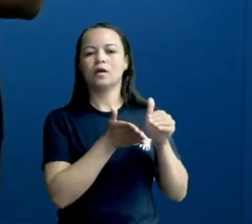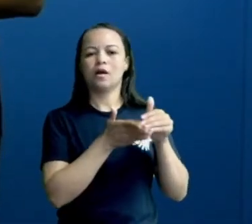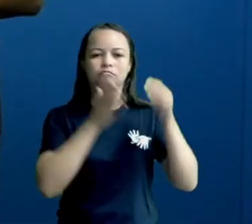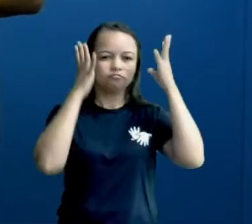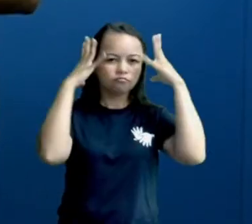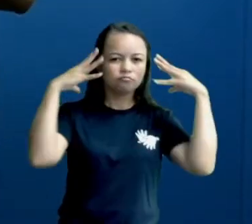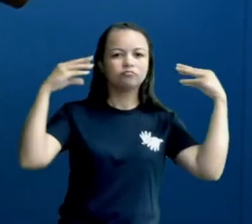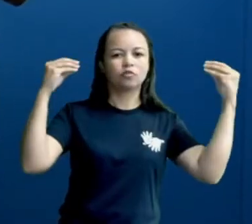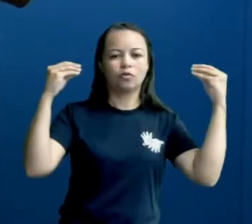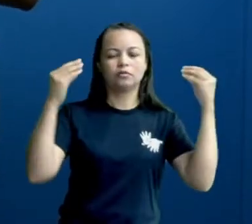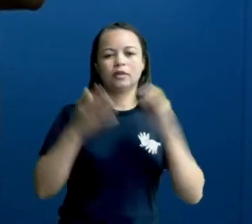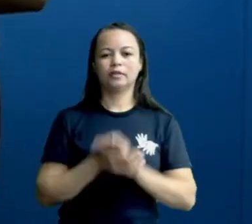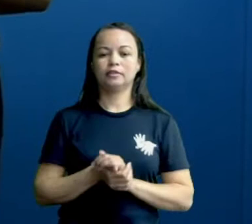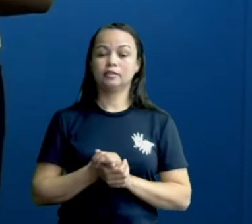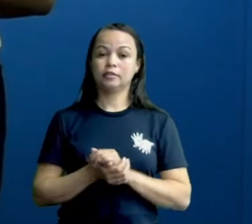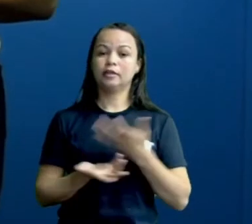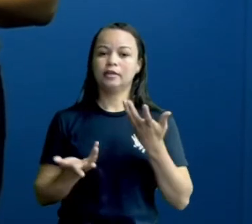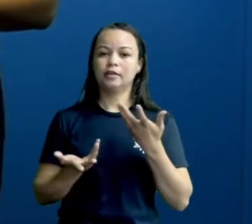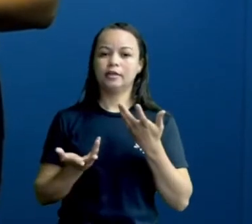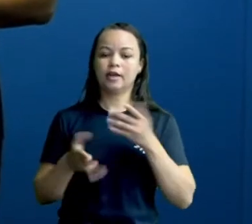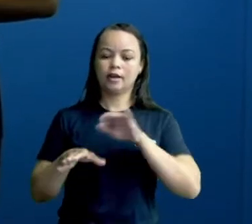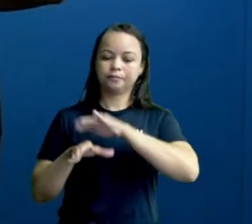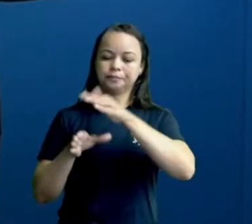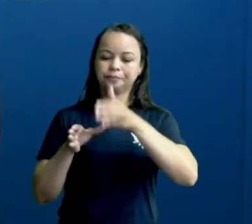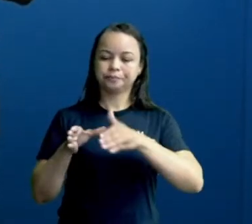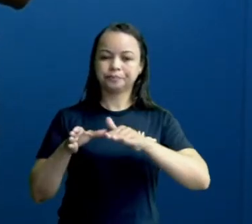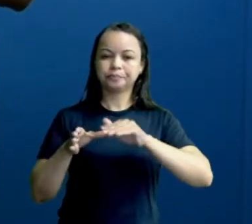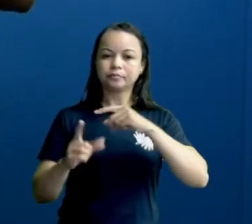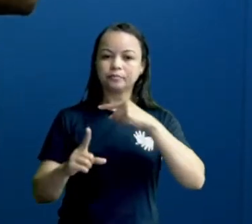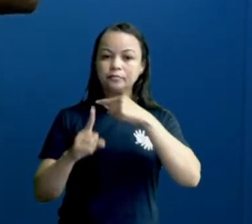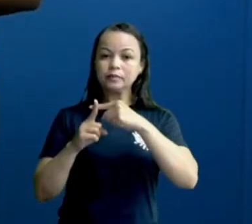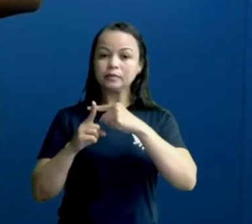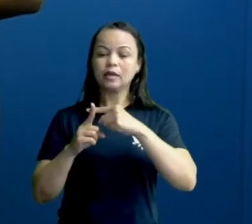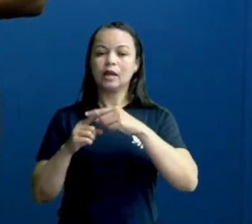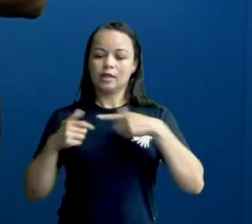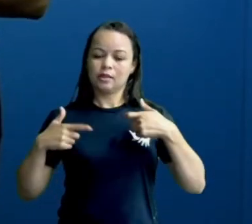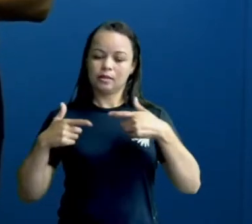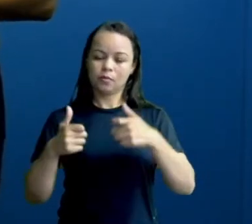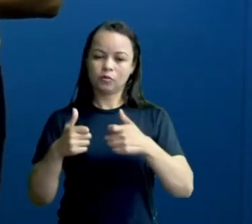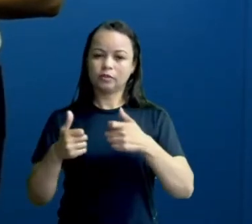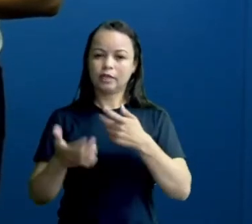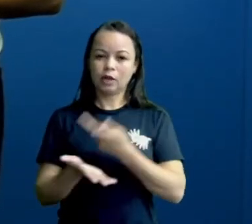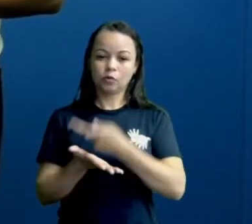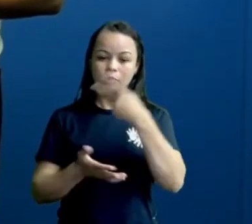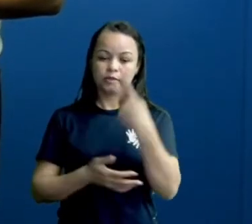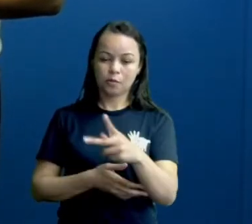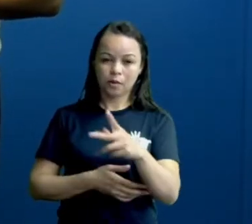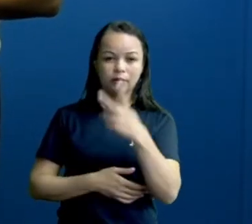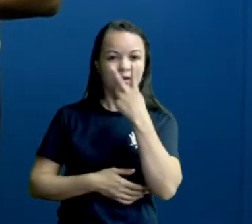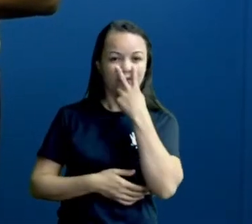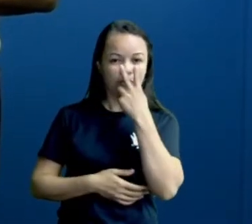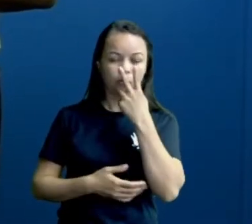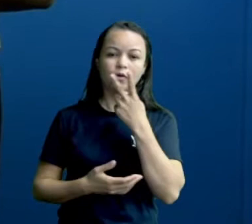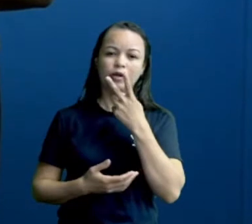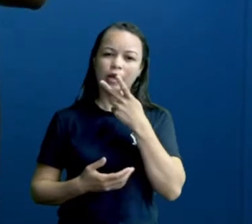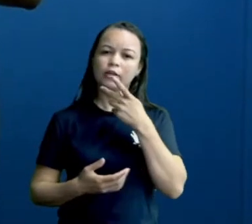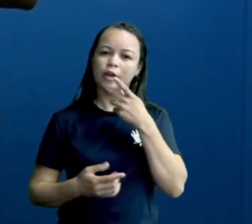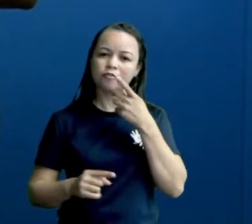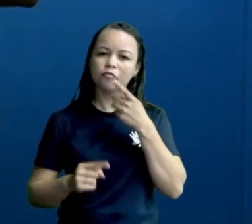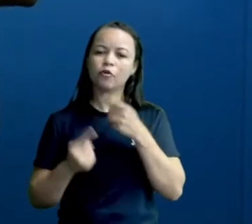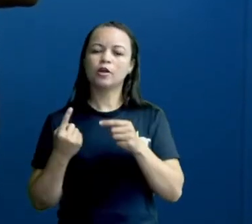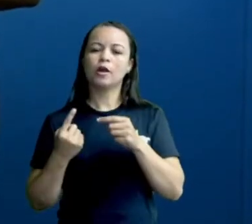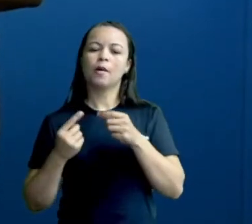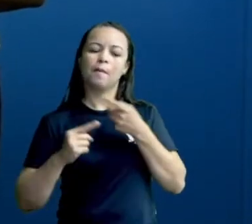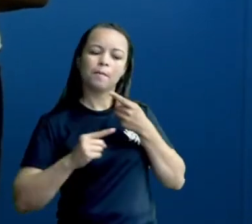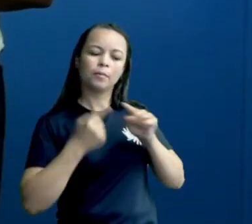das Tabocas, que aconteceu aqui em Vitória de Santo Antão, ela foi decisiva para a expulsão dos holandeses, certo? E quem